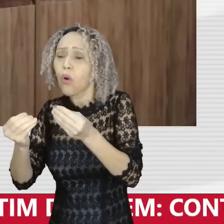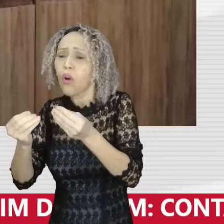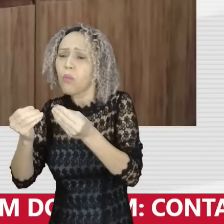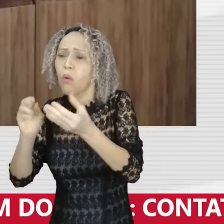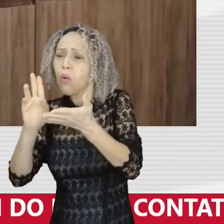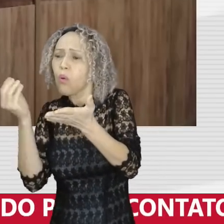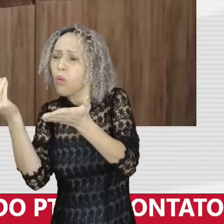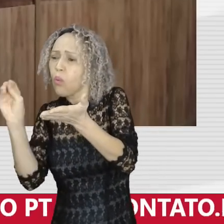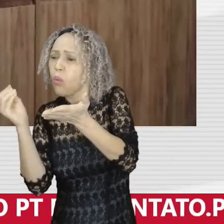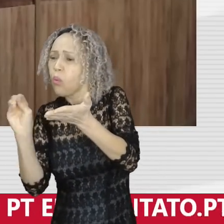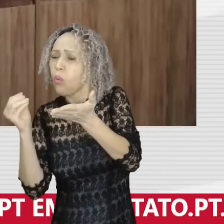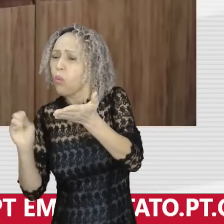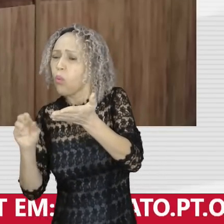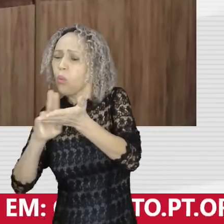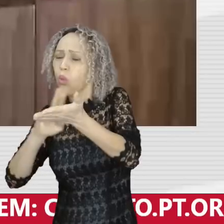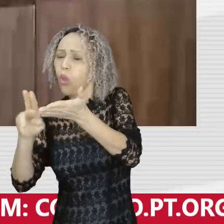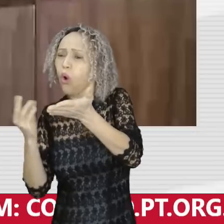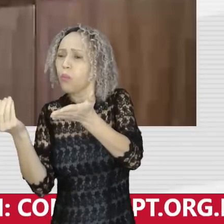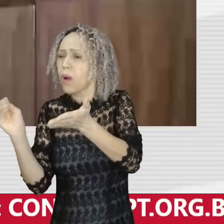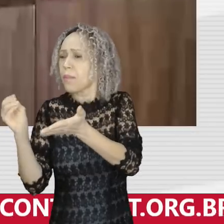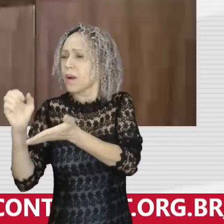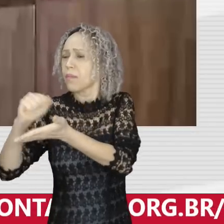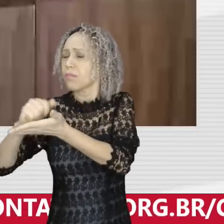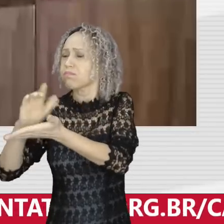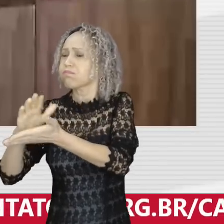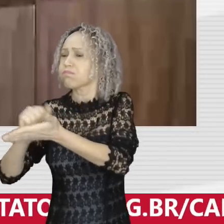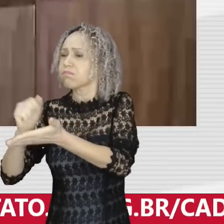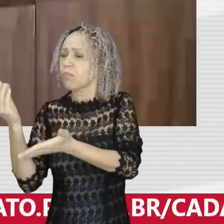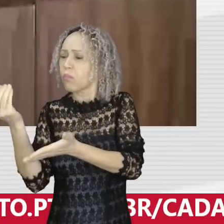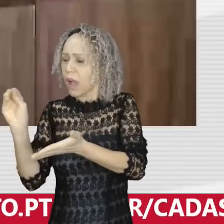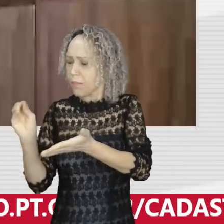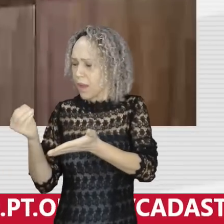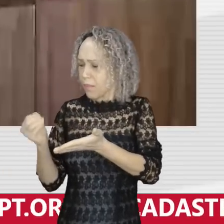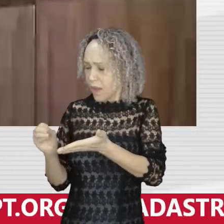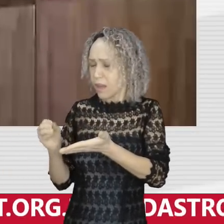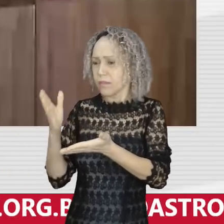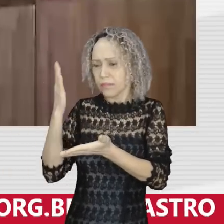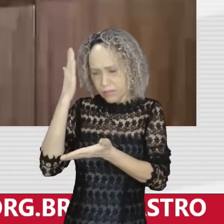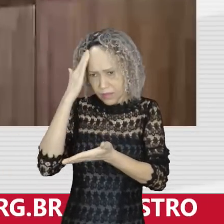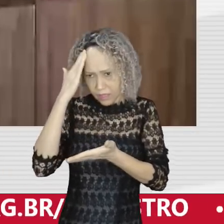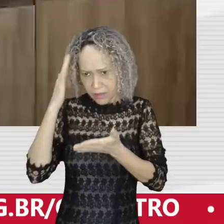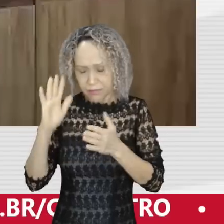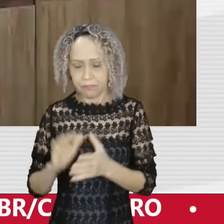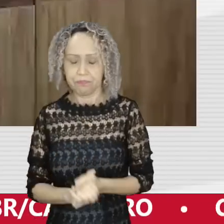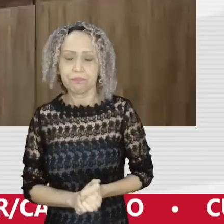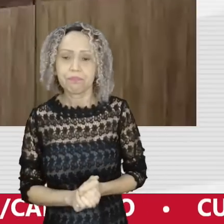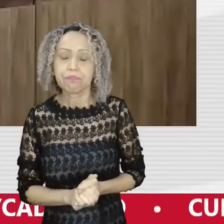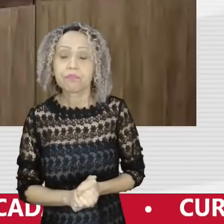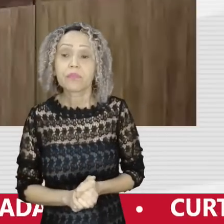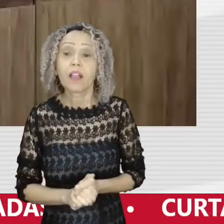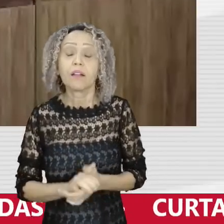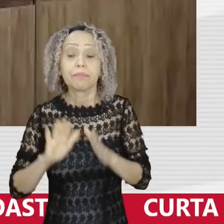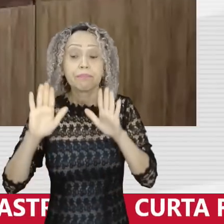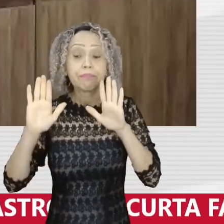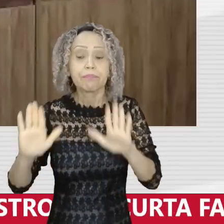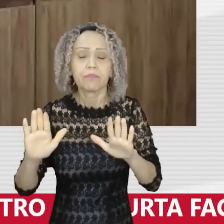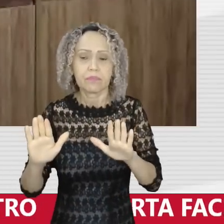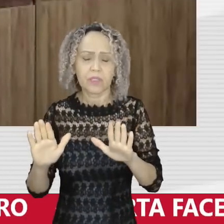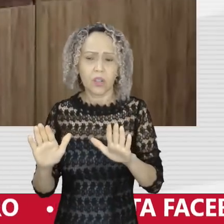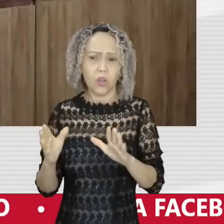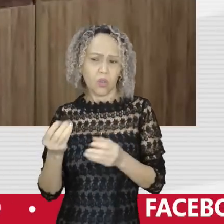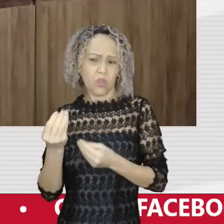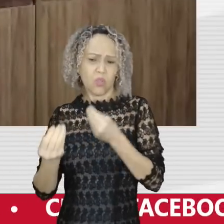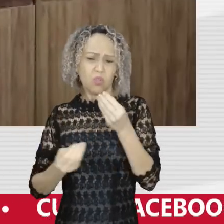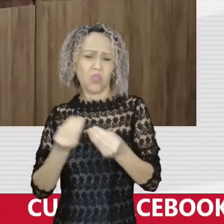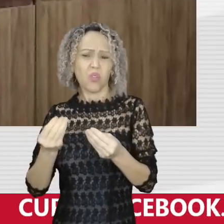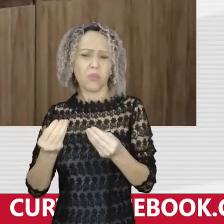para ser ajudadas, porque elas vão precisar de ajuda em uma coisa desse então, tamanho. Como é... Como é que vai funcionar, Paulo? Nós temos uma